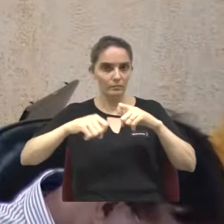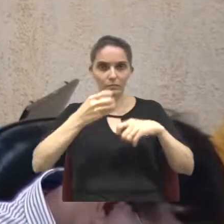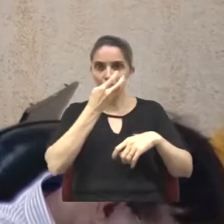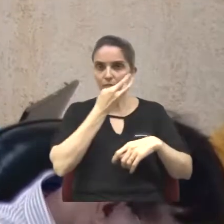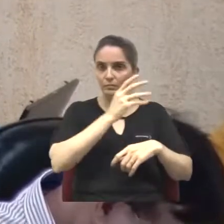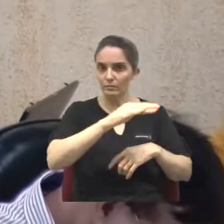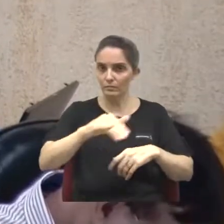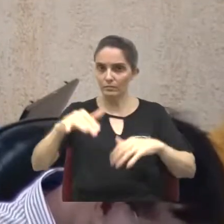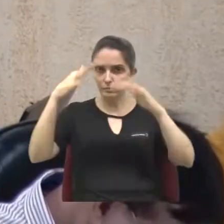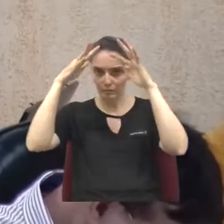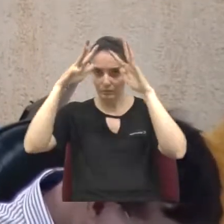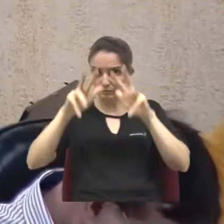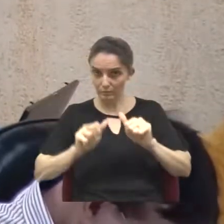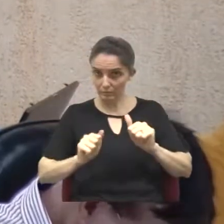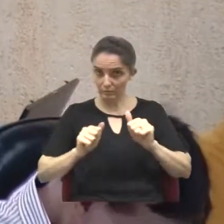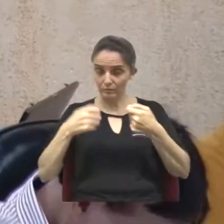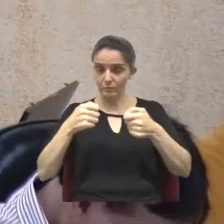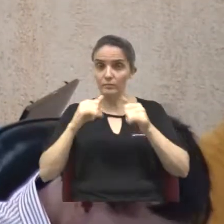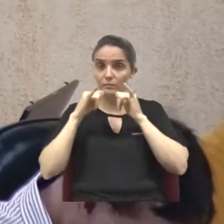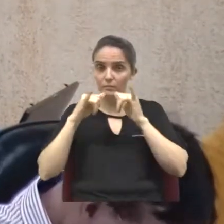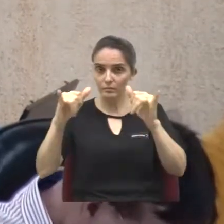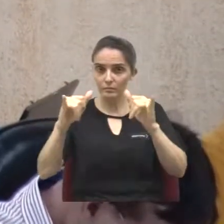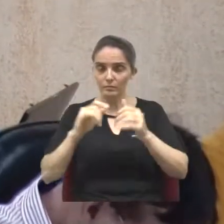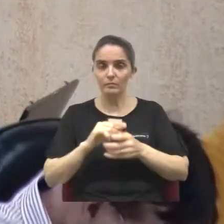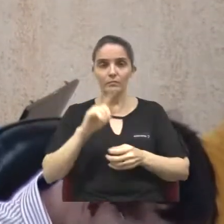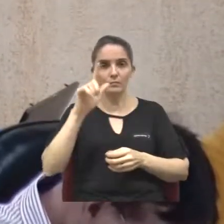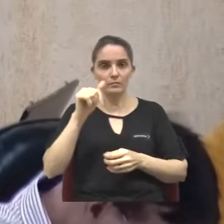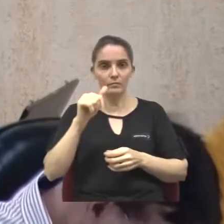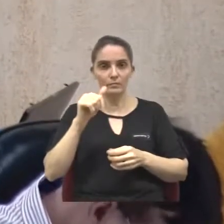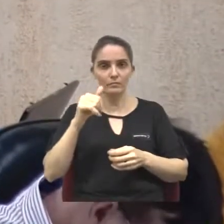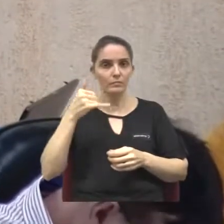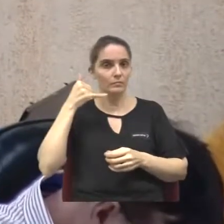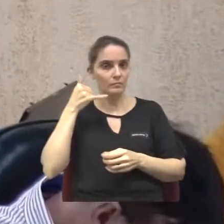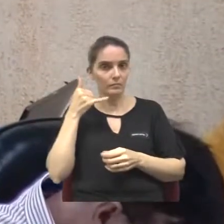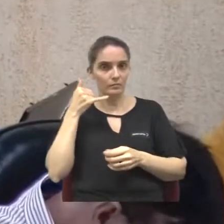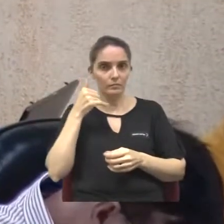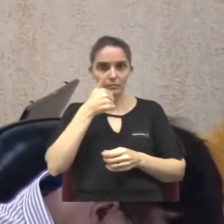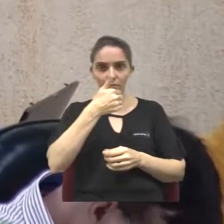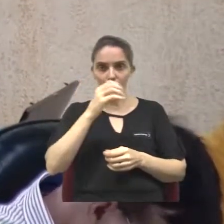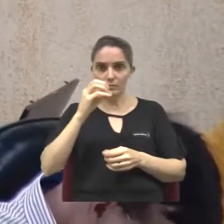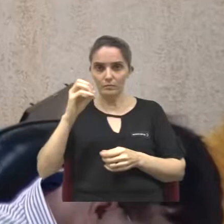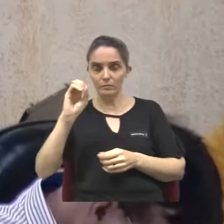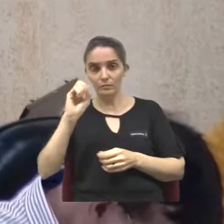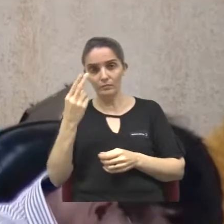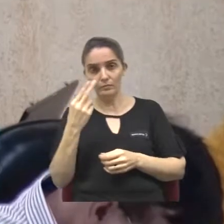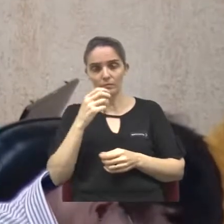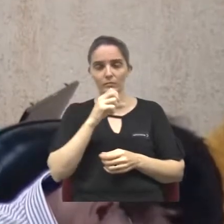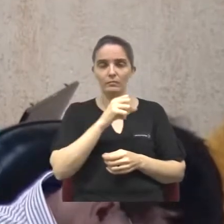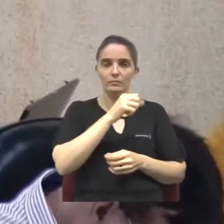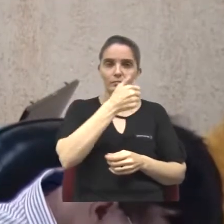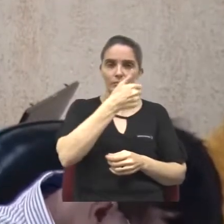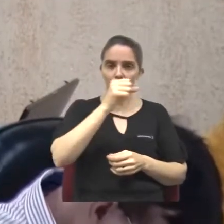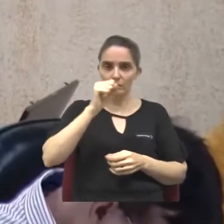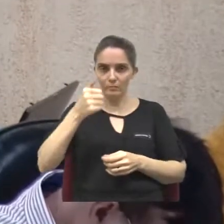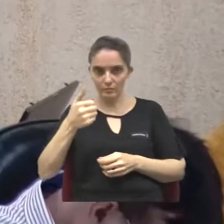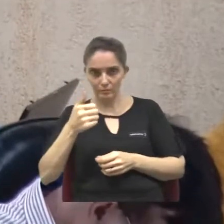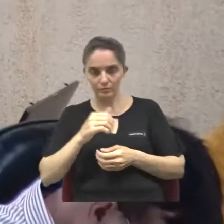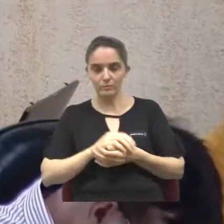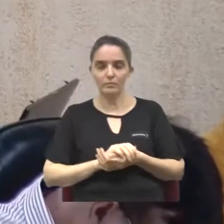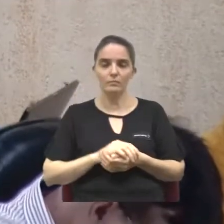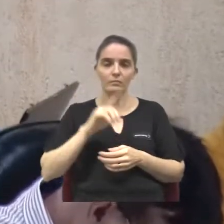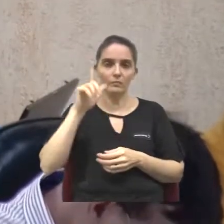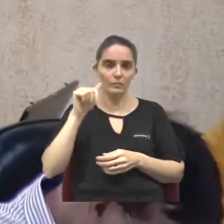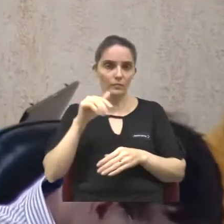crimes, denuncie. Aí colocava o DISC 100 ou o DISC 181. E aí, conversando